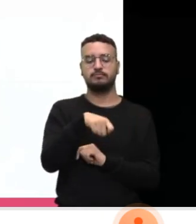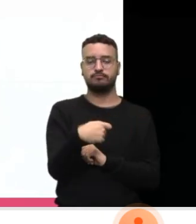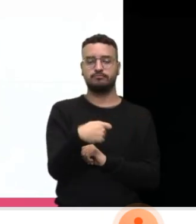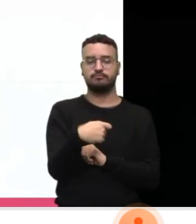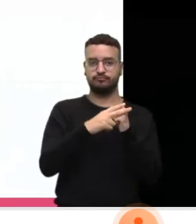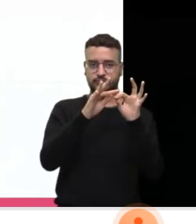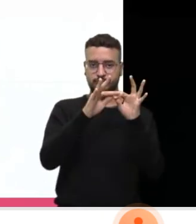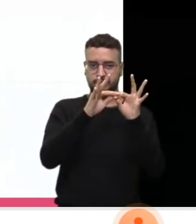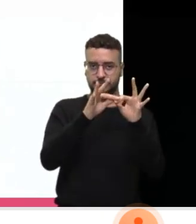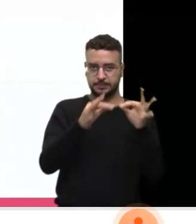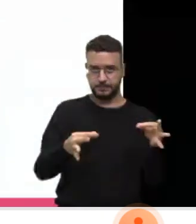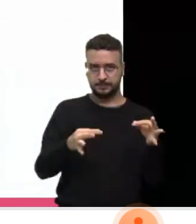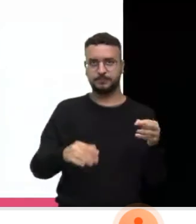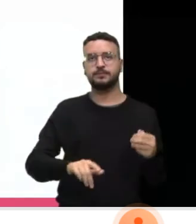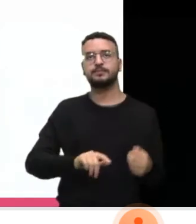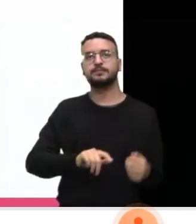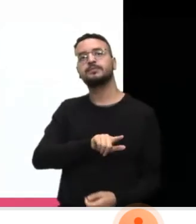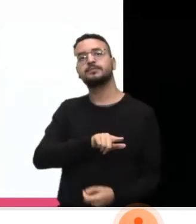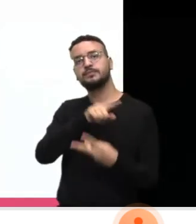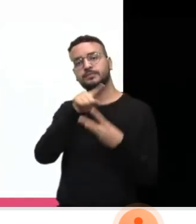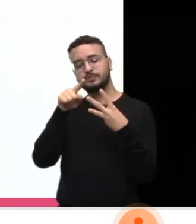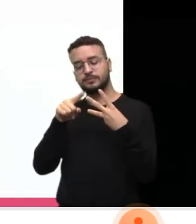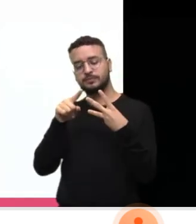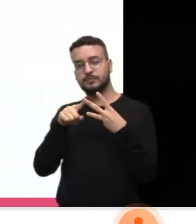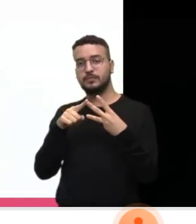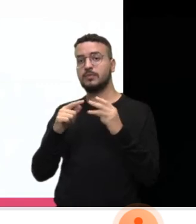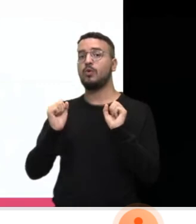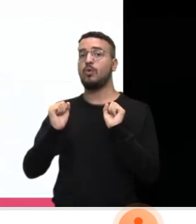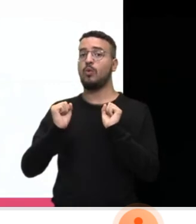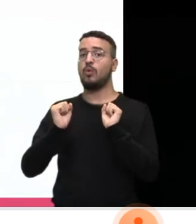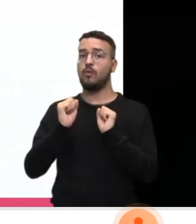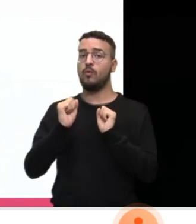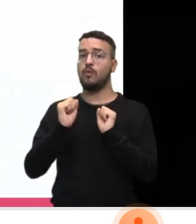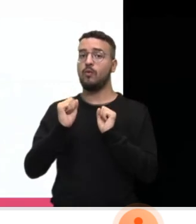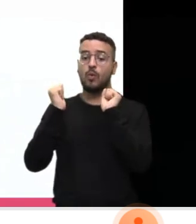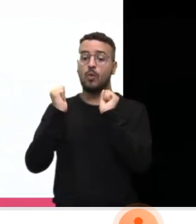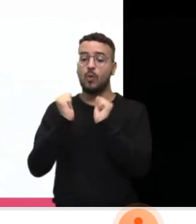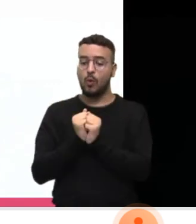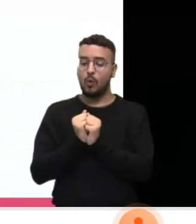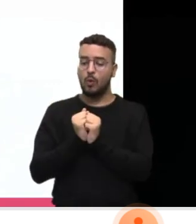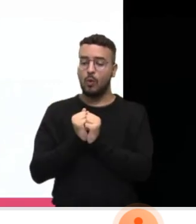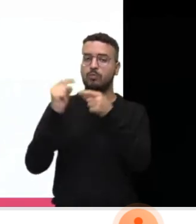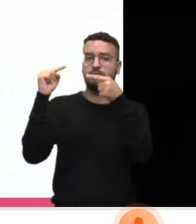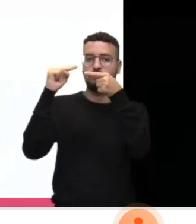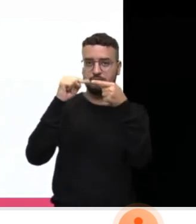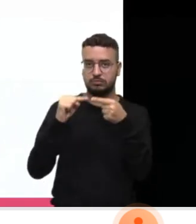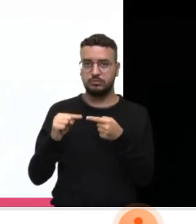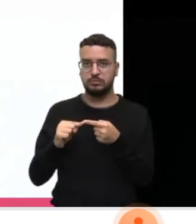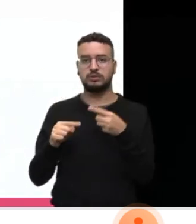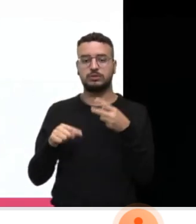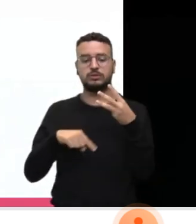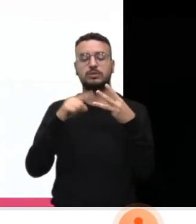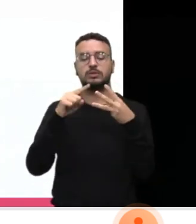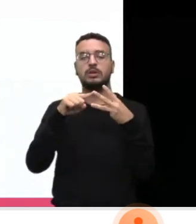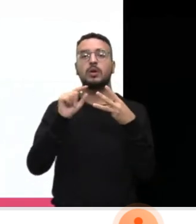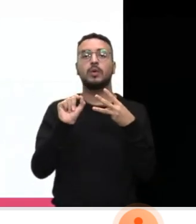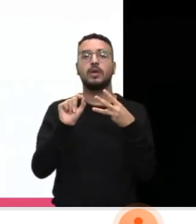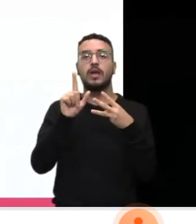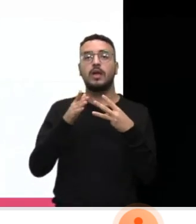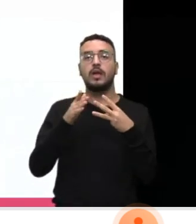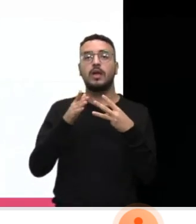com concordância, que são os verbos direcionais, e os verbos espaciais, e os